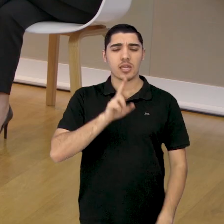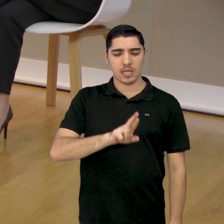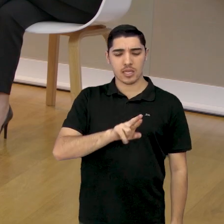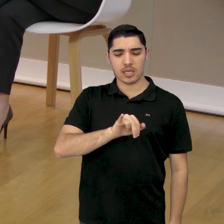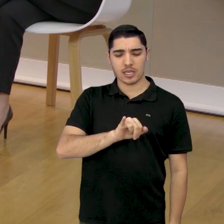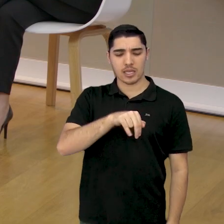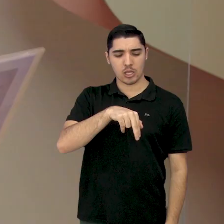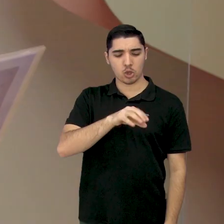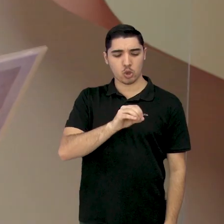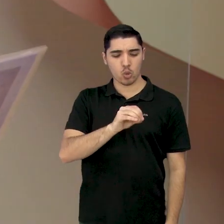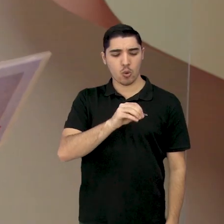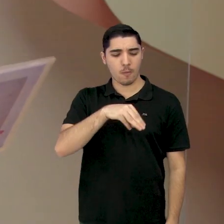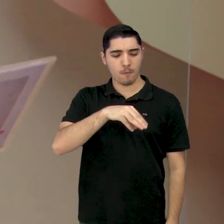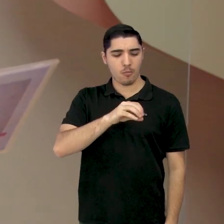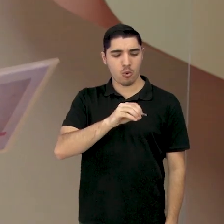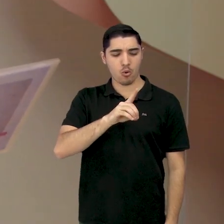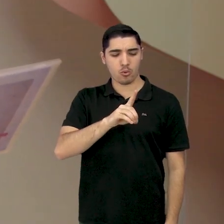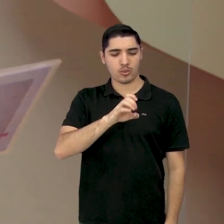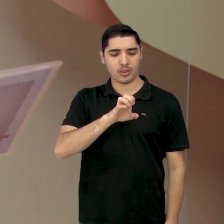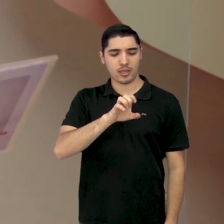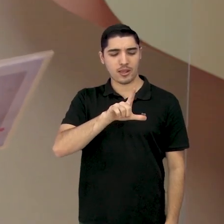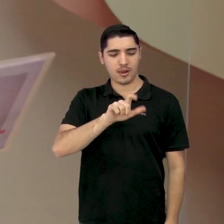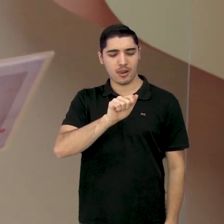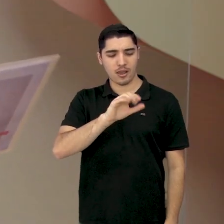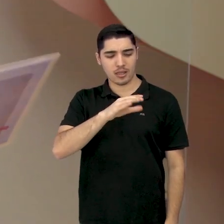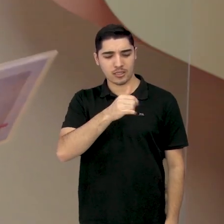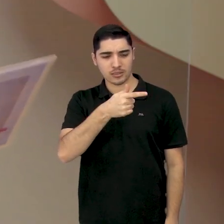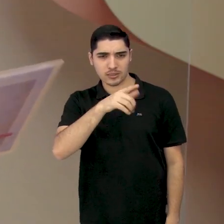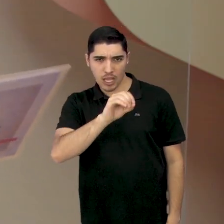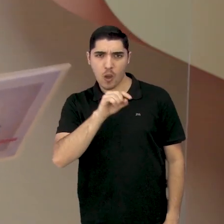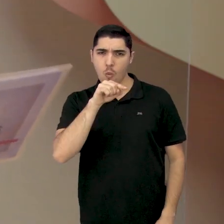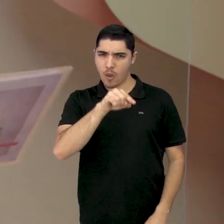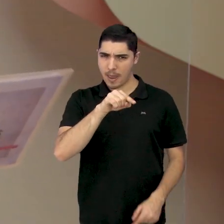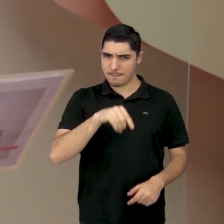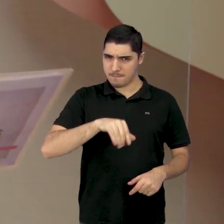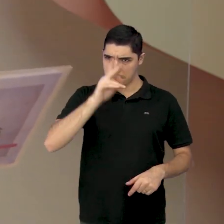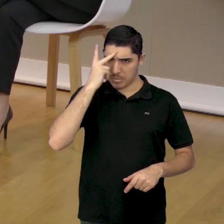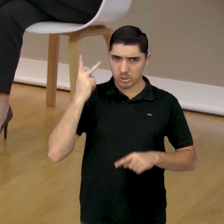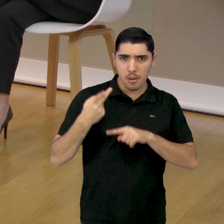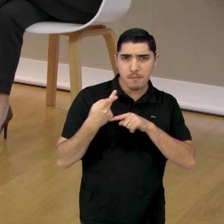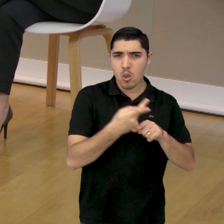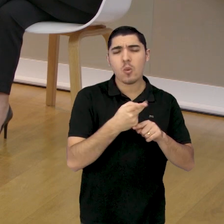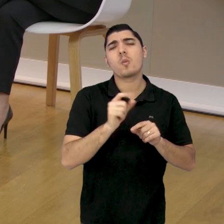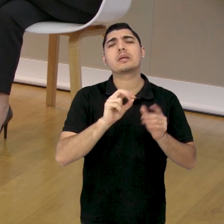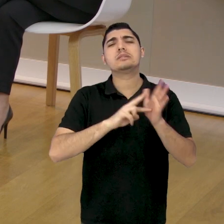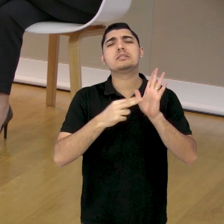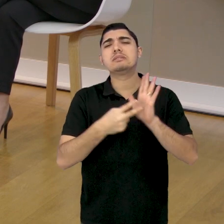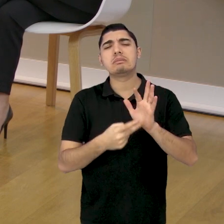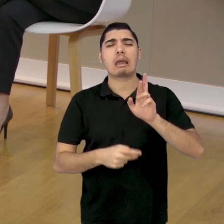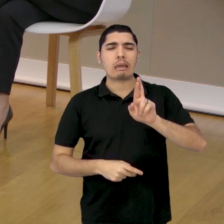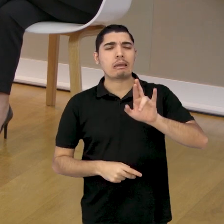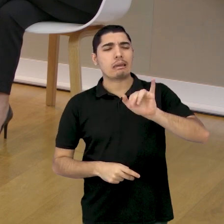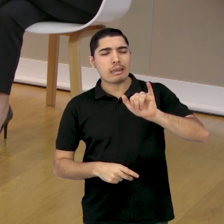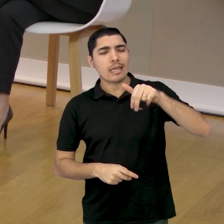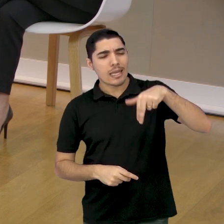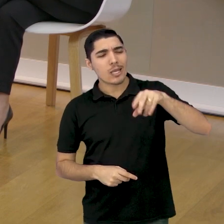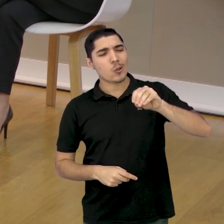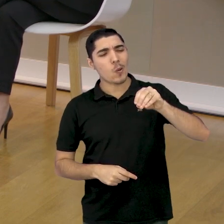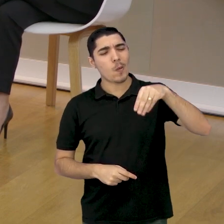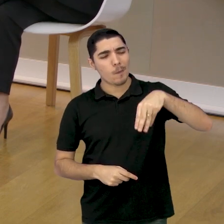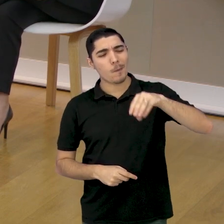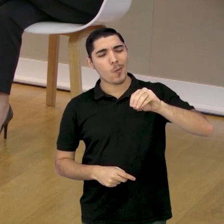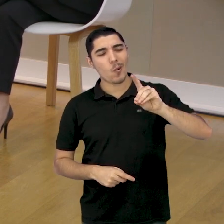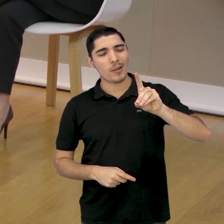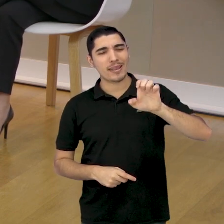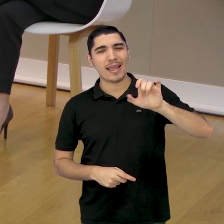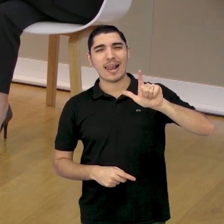da rinomodelação. Exato. É um dos procedimentos mais procurados no consultório? Sim, O que muito é a procurado. rinomodelação? Os